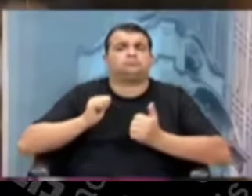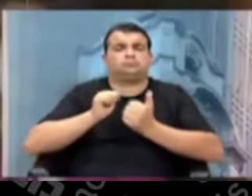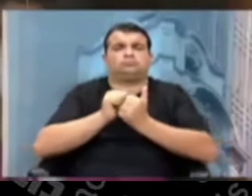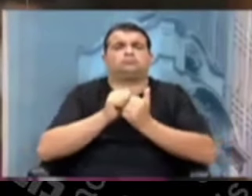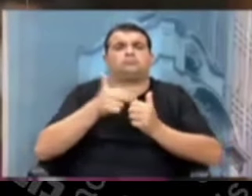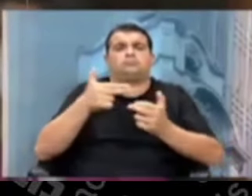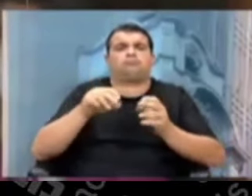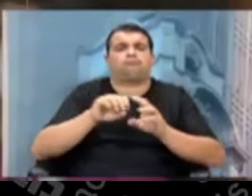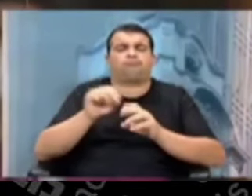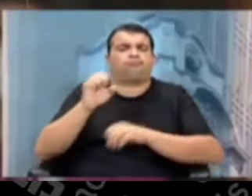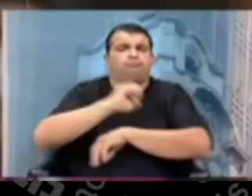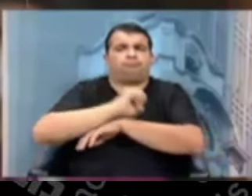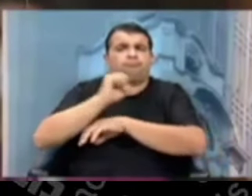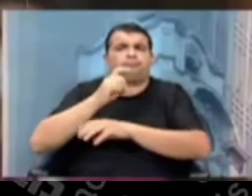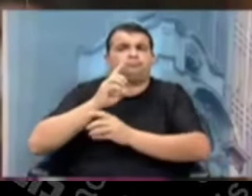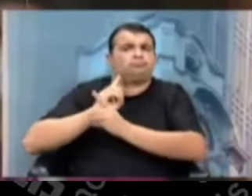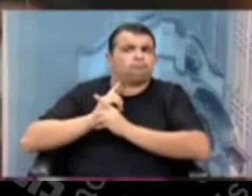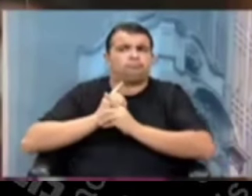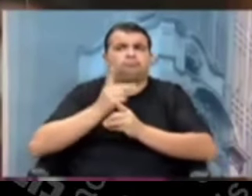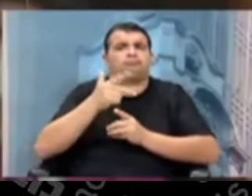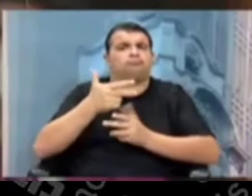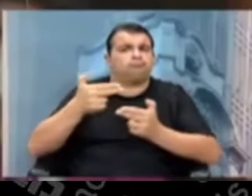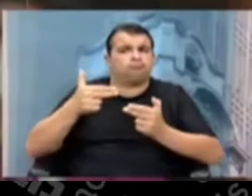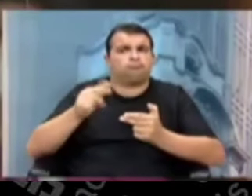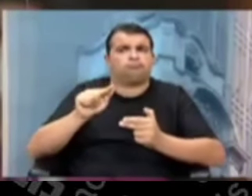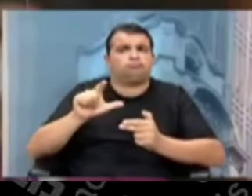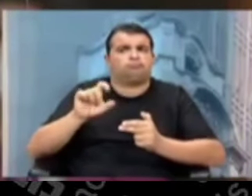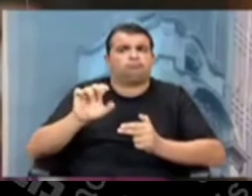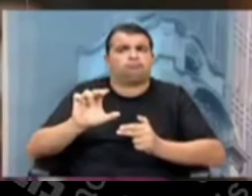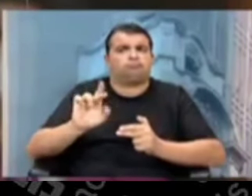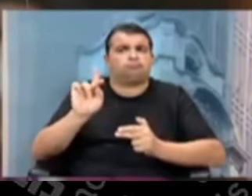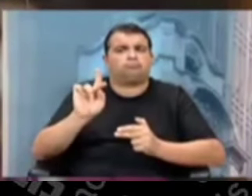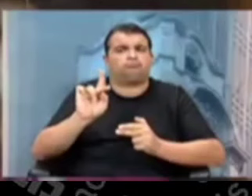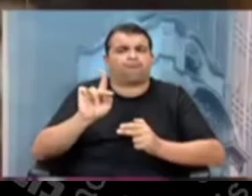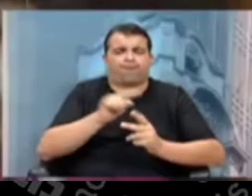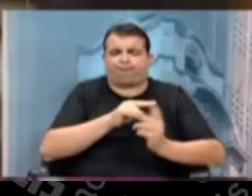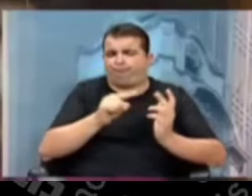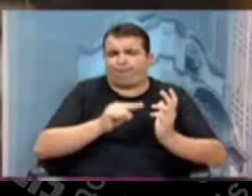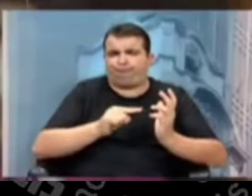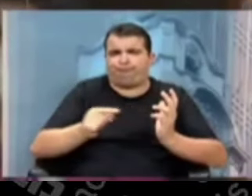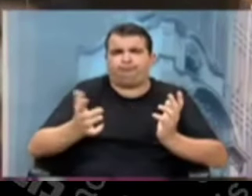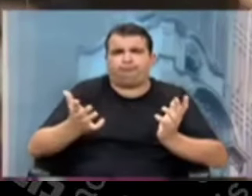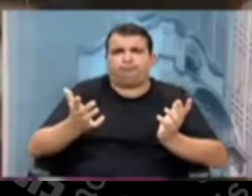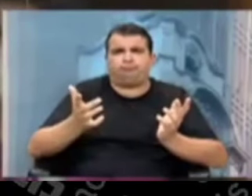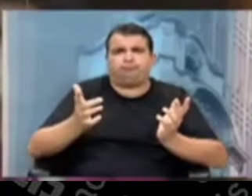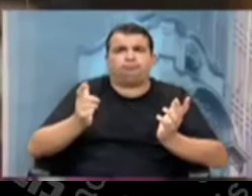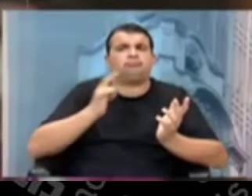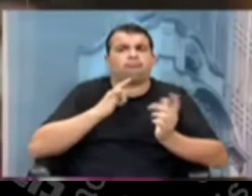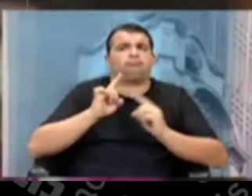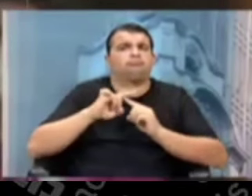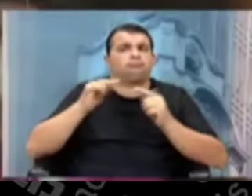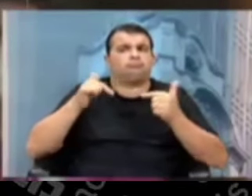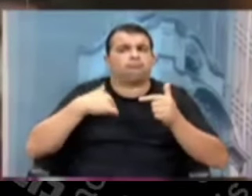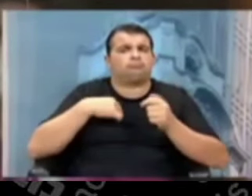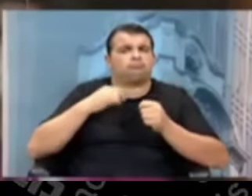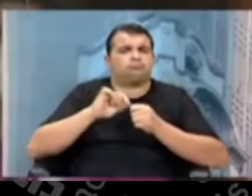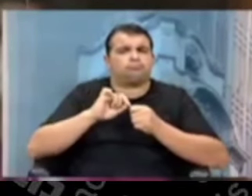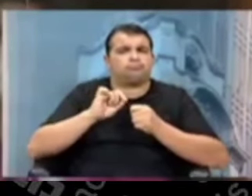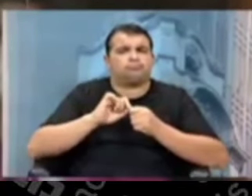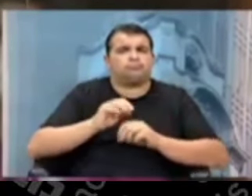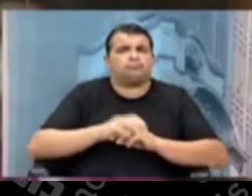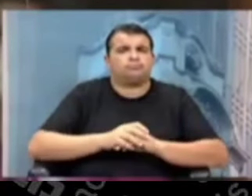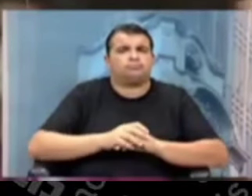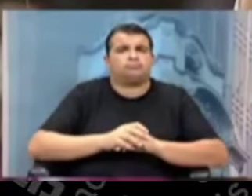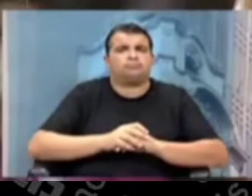a arma pela janela e nós localizamos a arma dele uma Glock com rajada e é esse tipo de trabalho que eu fazia